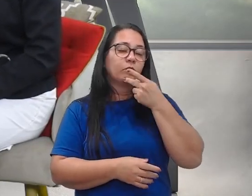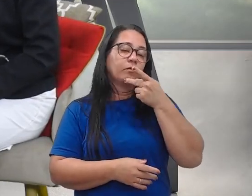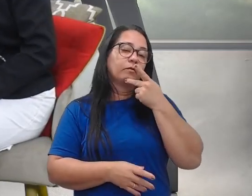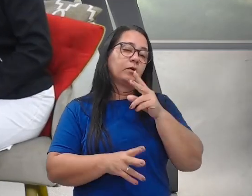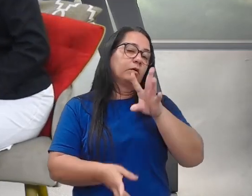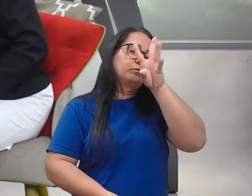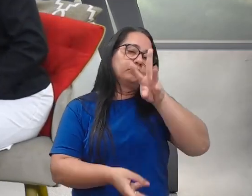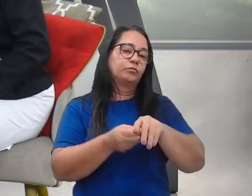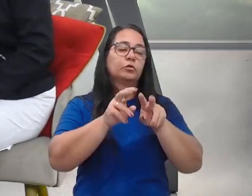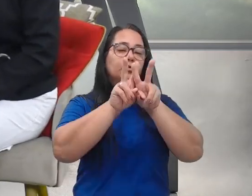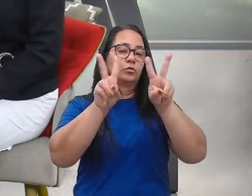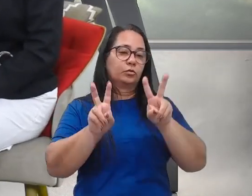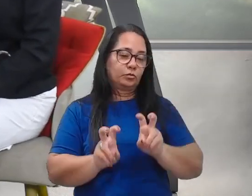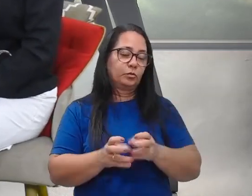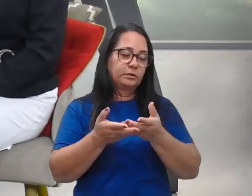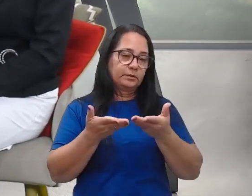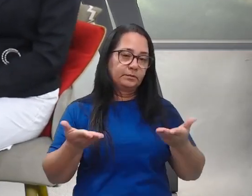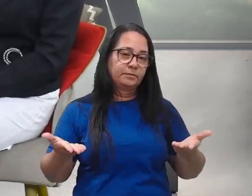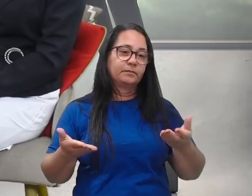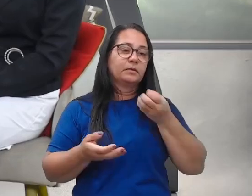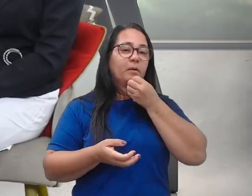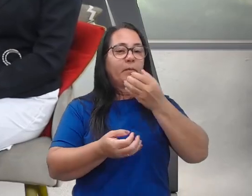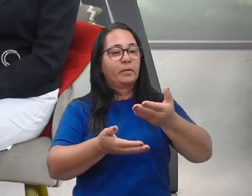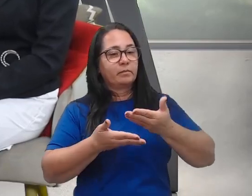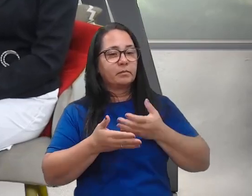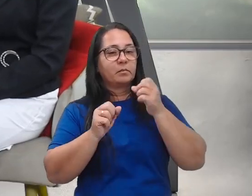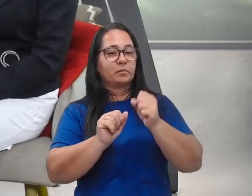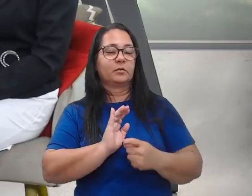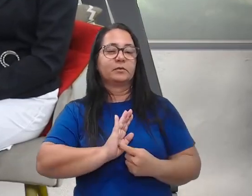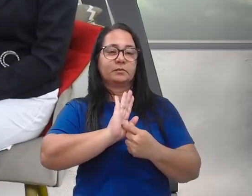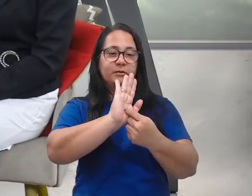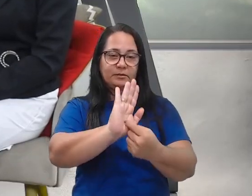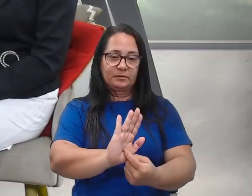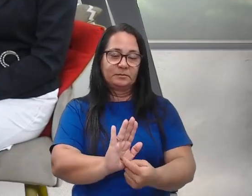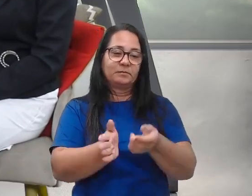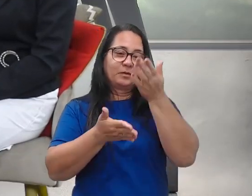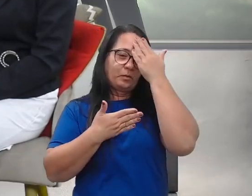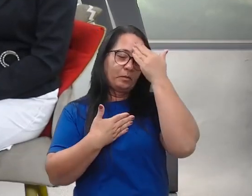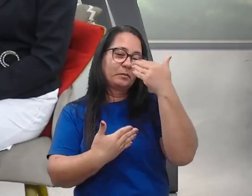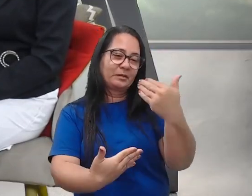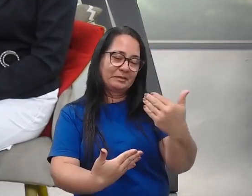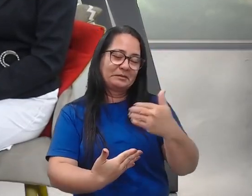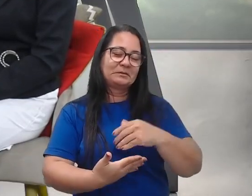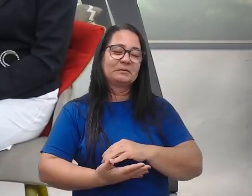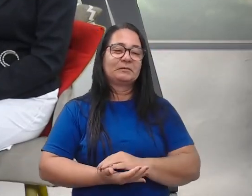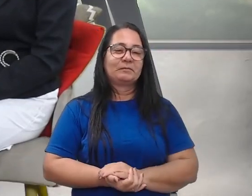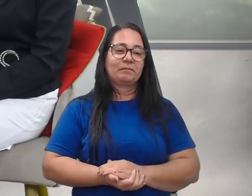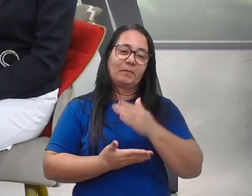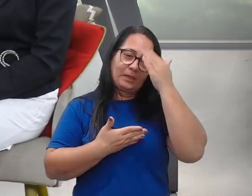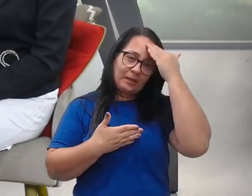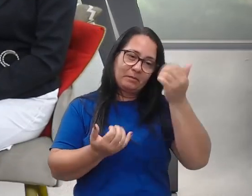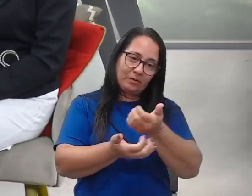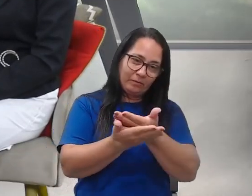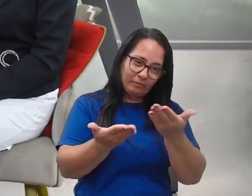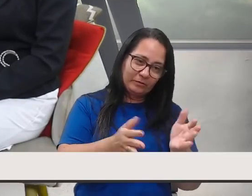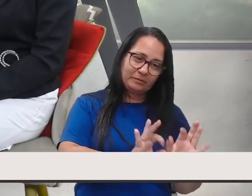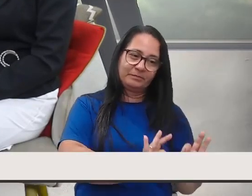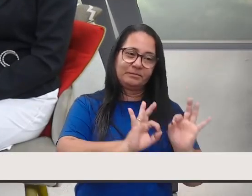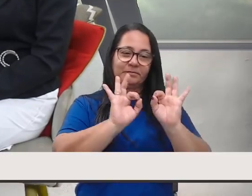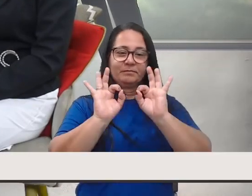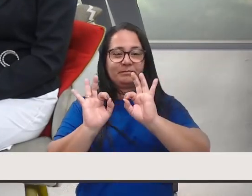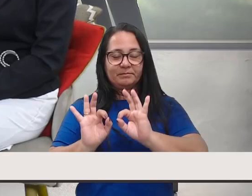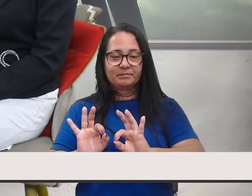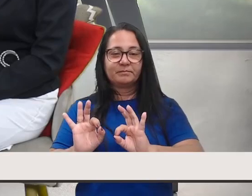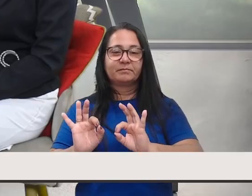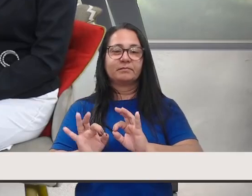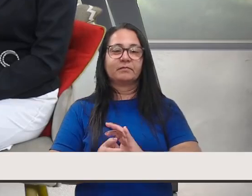isso. Seja bem-vinda, pode se apresentar, Laís. Obrigada, Cris. Obrigada a todos que estão aí nos assistindo. A